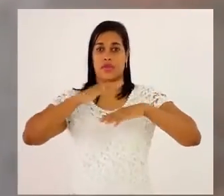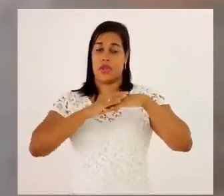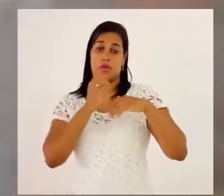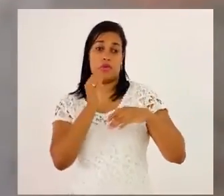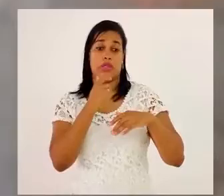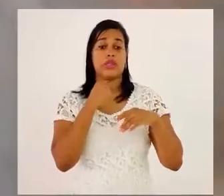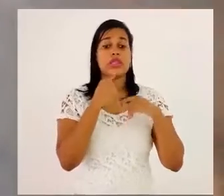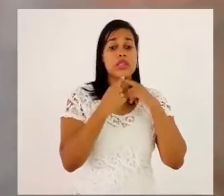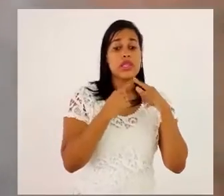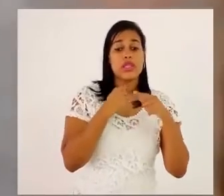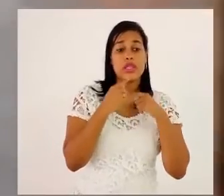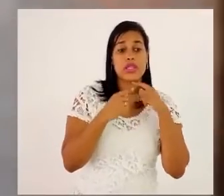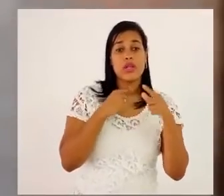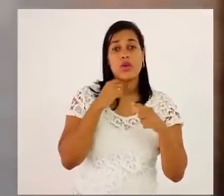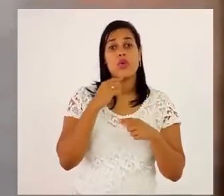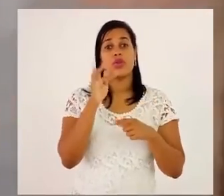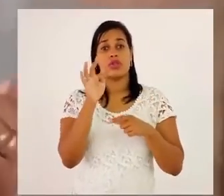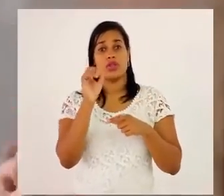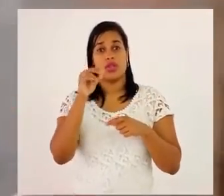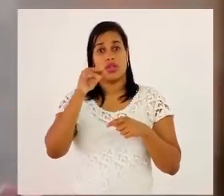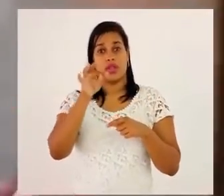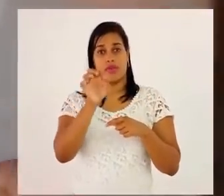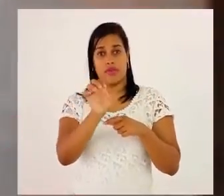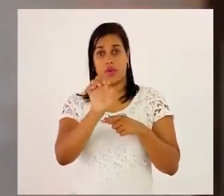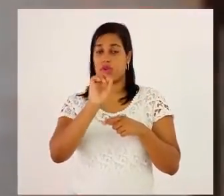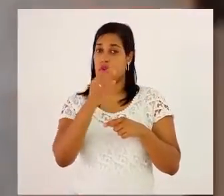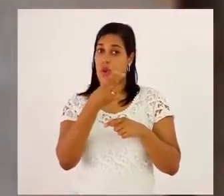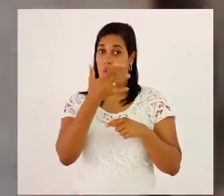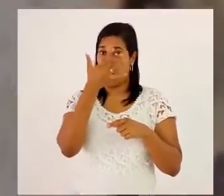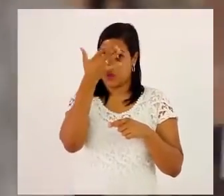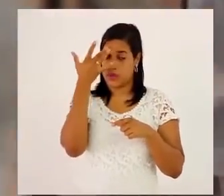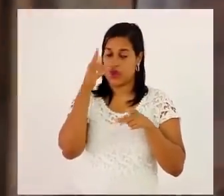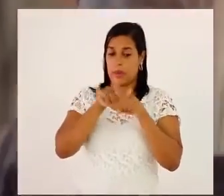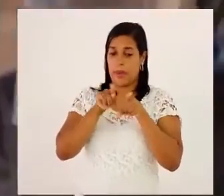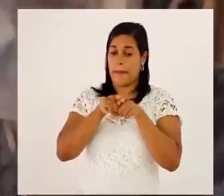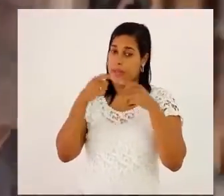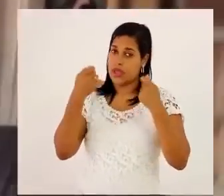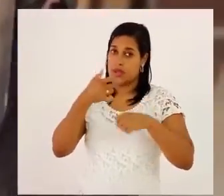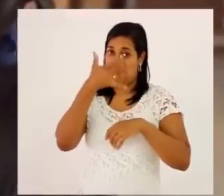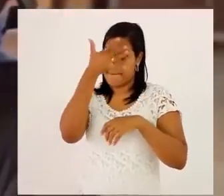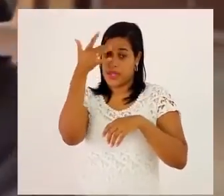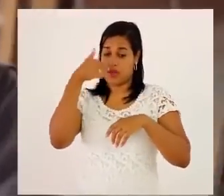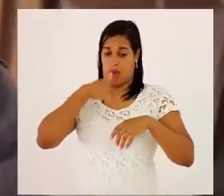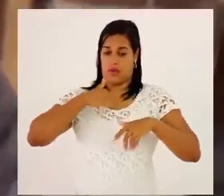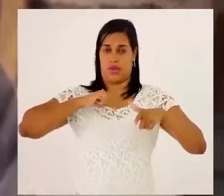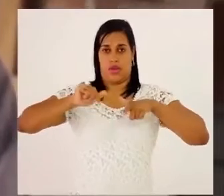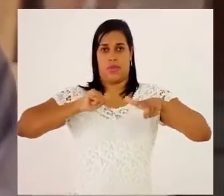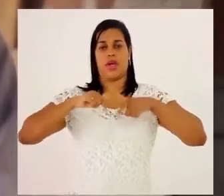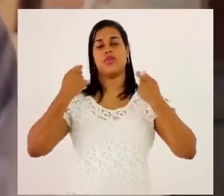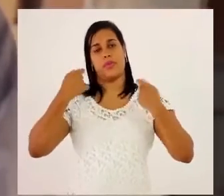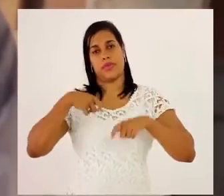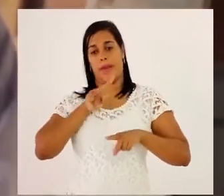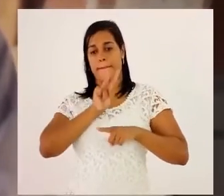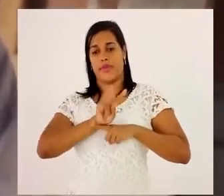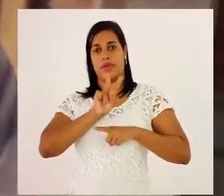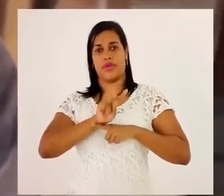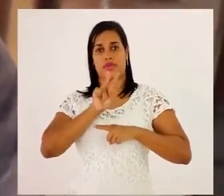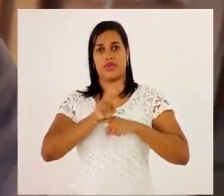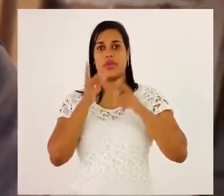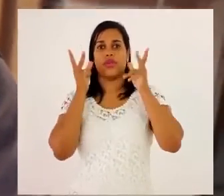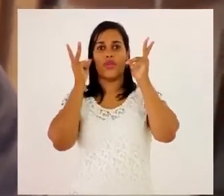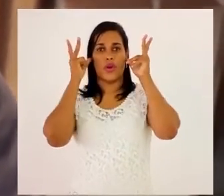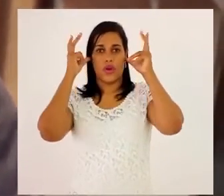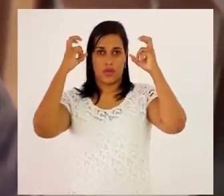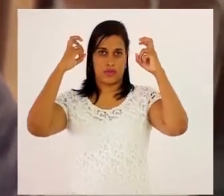trajetória, a gente vai tentar eliminar o risco no receptor, no caso do nosso trabalhador. Por exemplo, ele vai usar o protetor